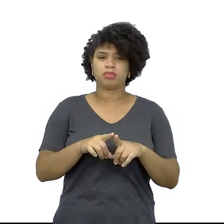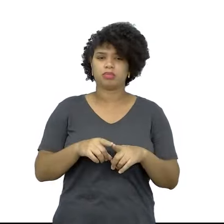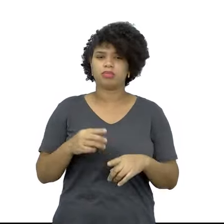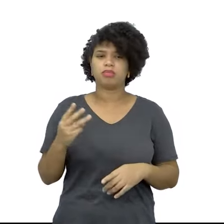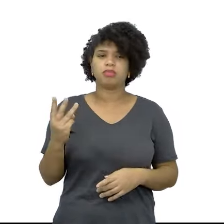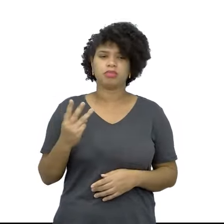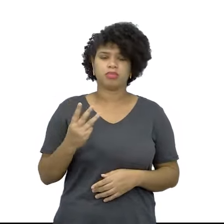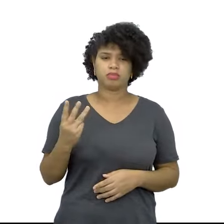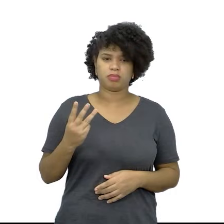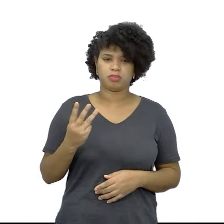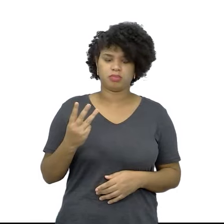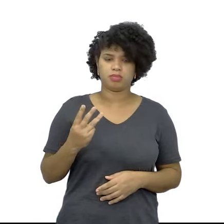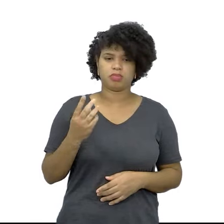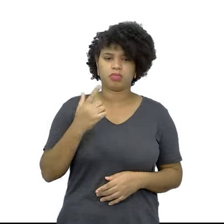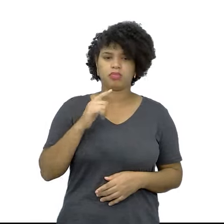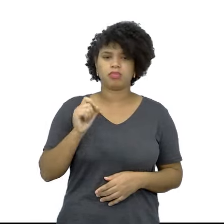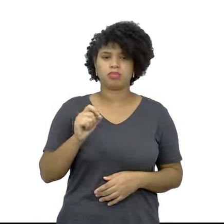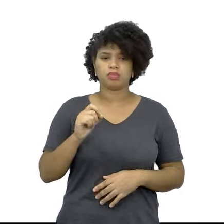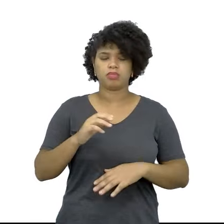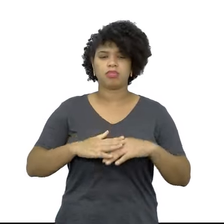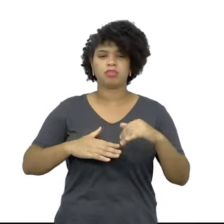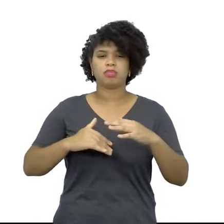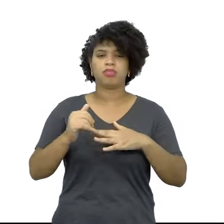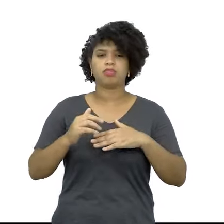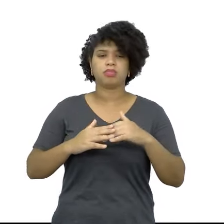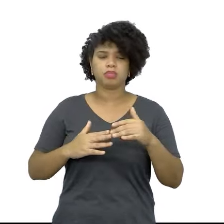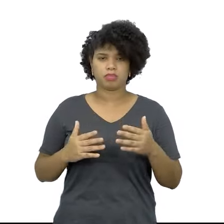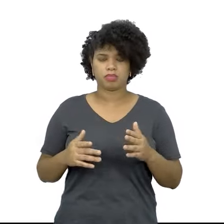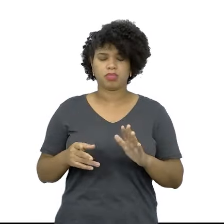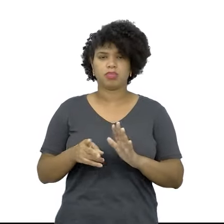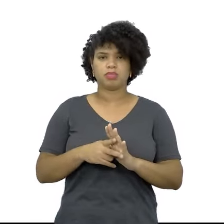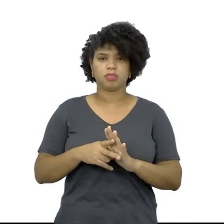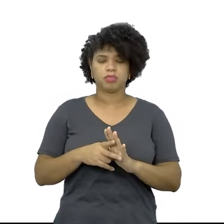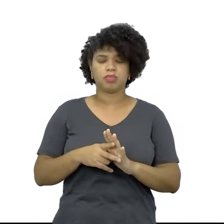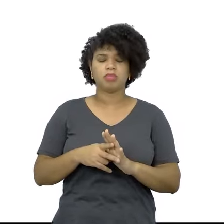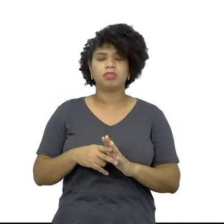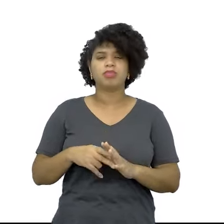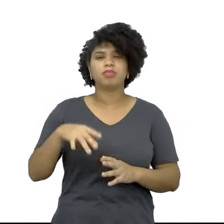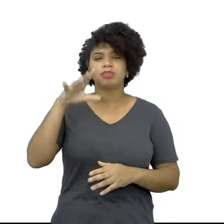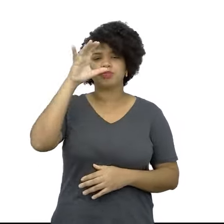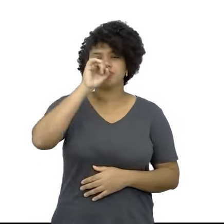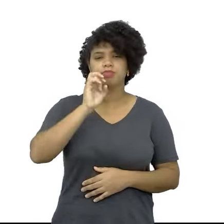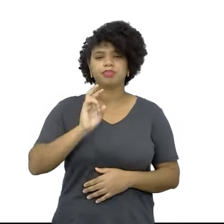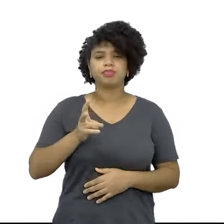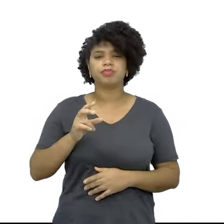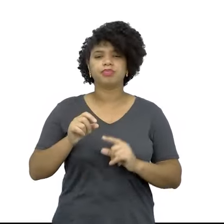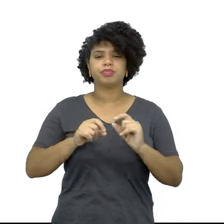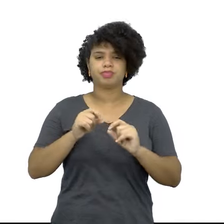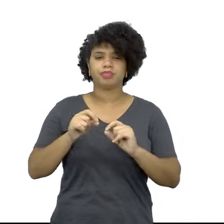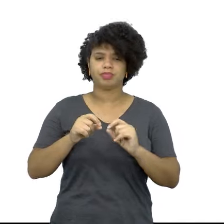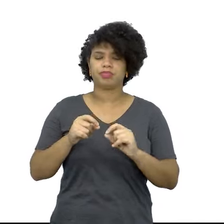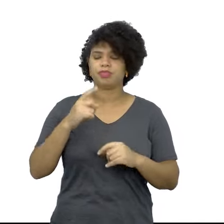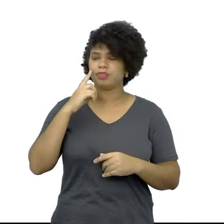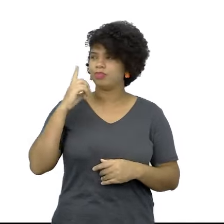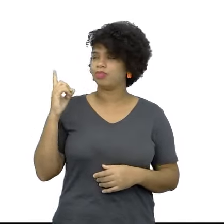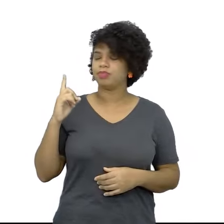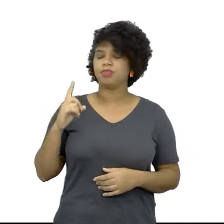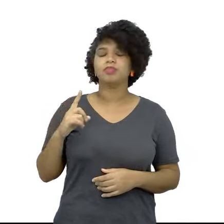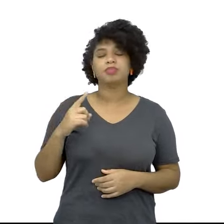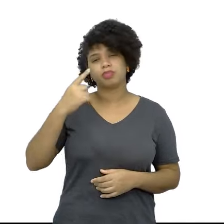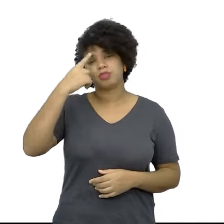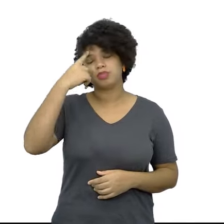essa matriz de habilidades que orientou a produção aí do material Aprender Sempre, que foi especialmente